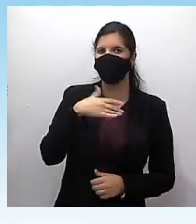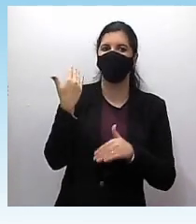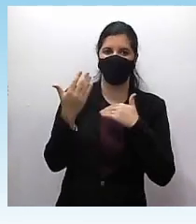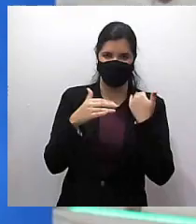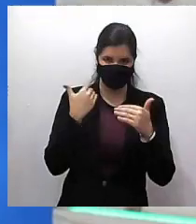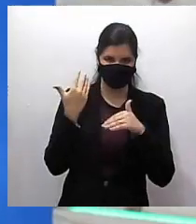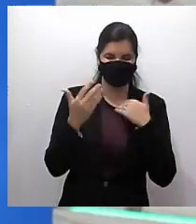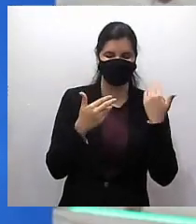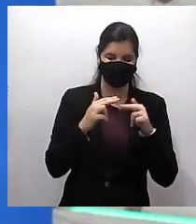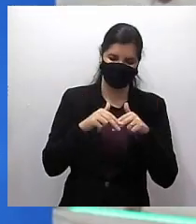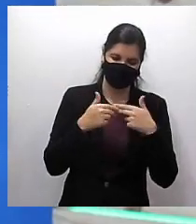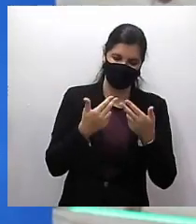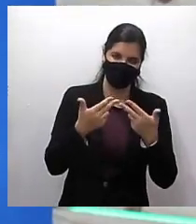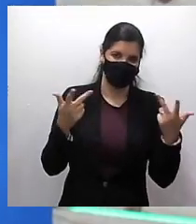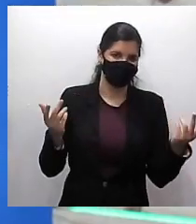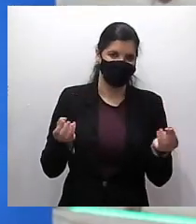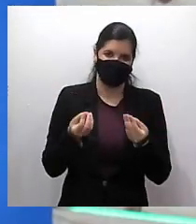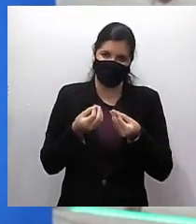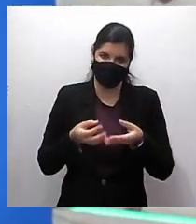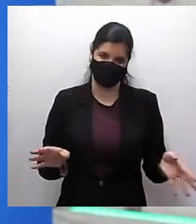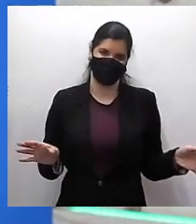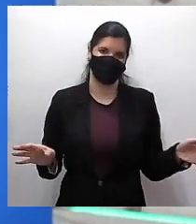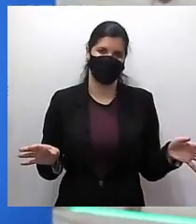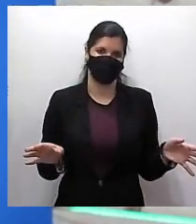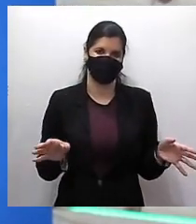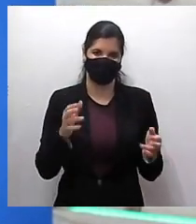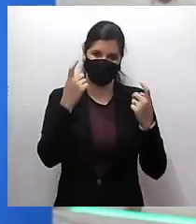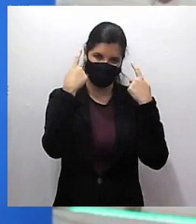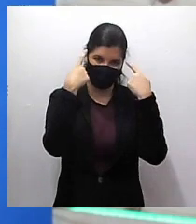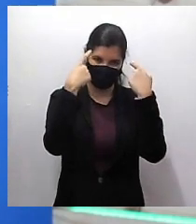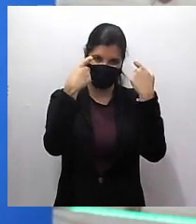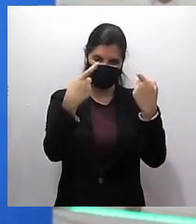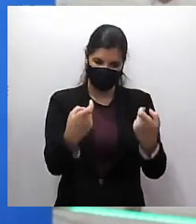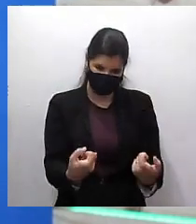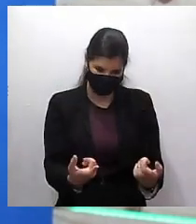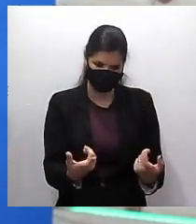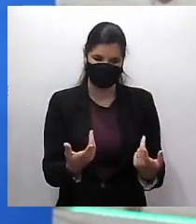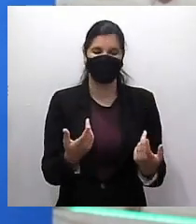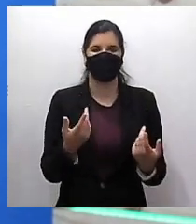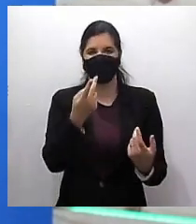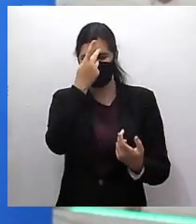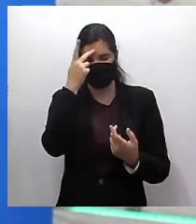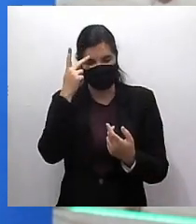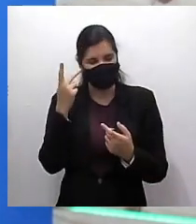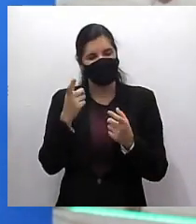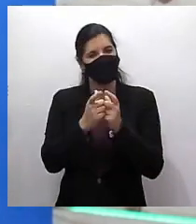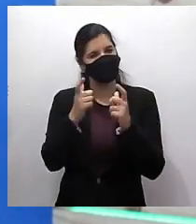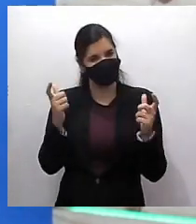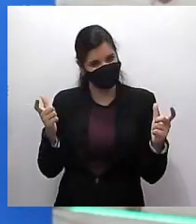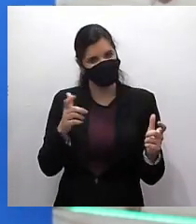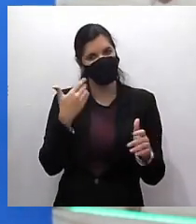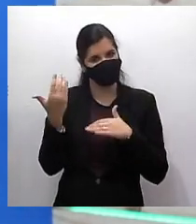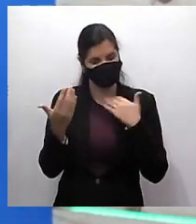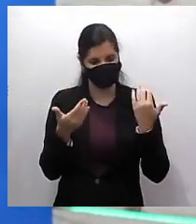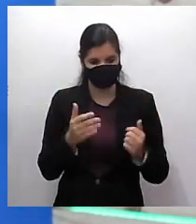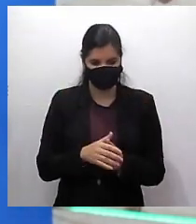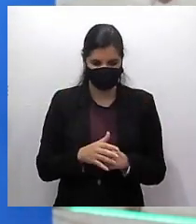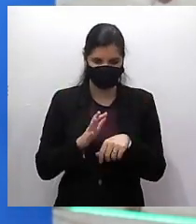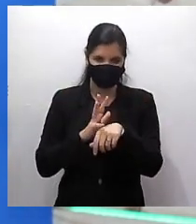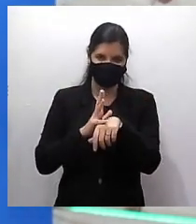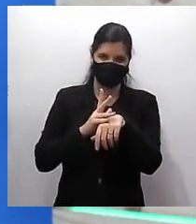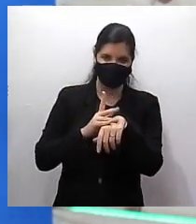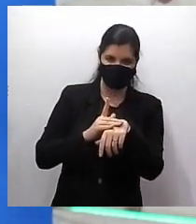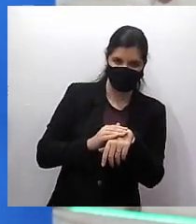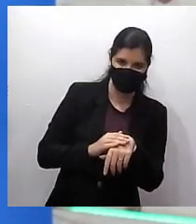no Brasil por coisas fúteis. Né? A violência, o que leva de pessoas do Brasil não é brincadeira. A doença ainda